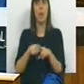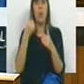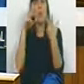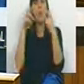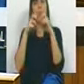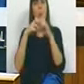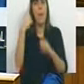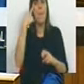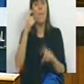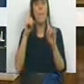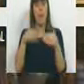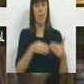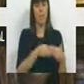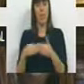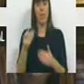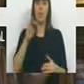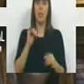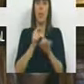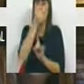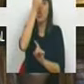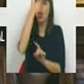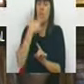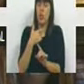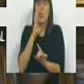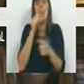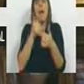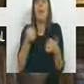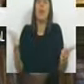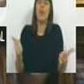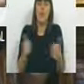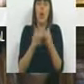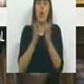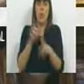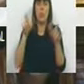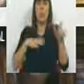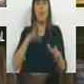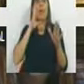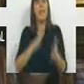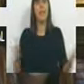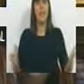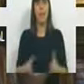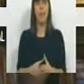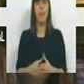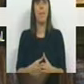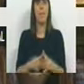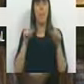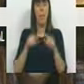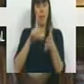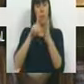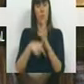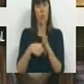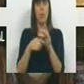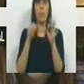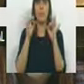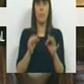pequeno problema. A liderança socialista desta história sabia muito bem, como todos os portugueses sabem, que este projeto